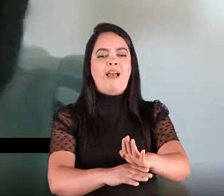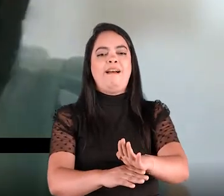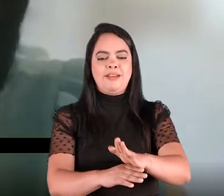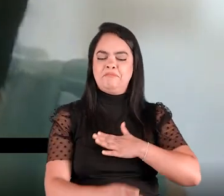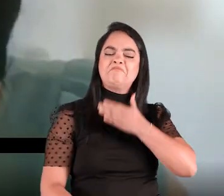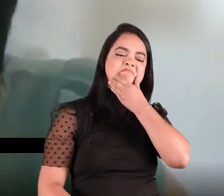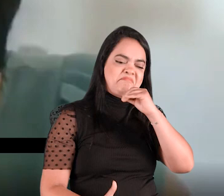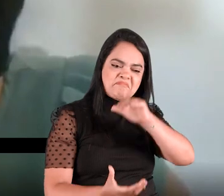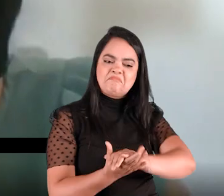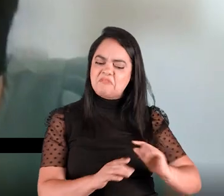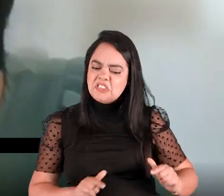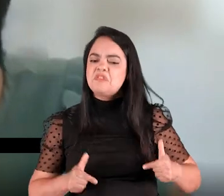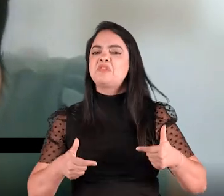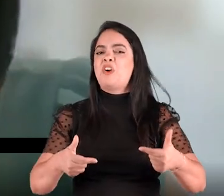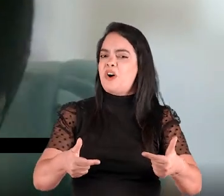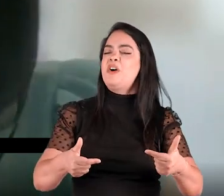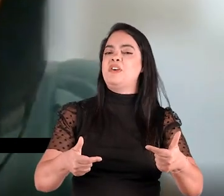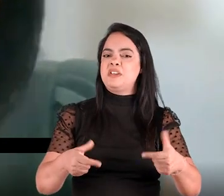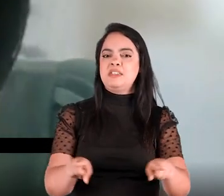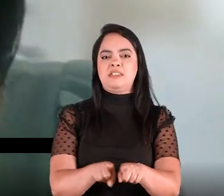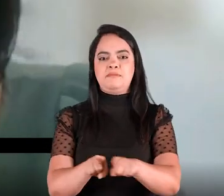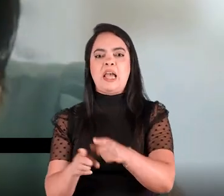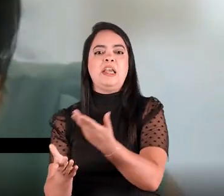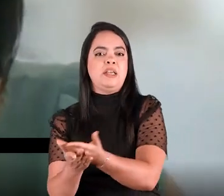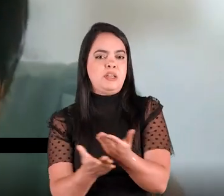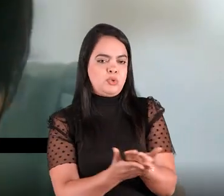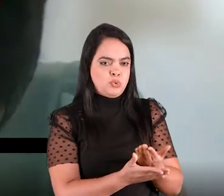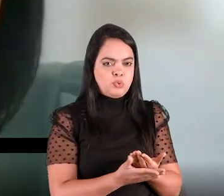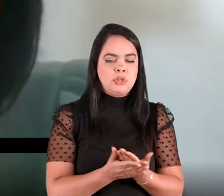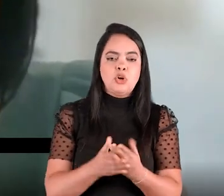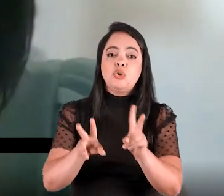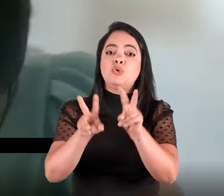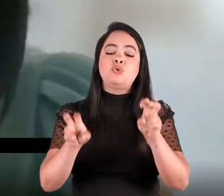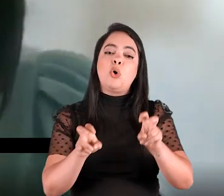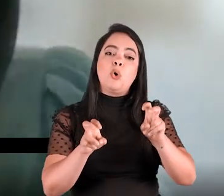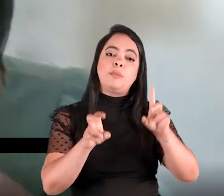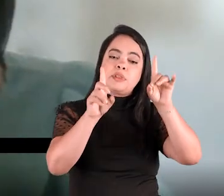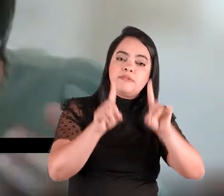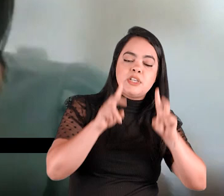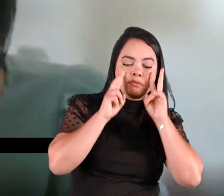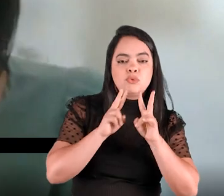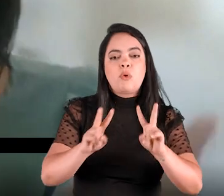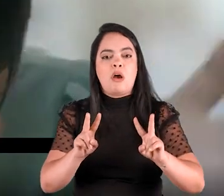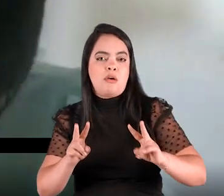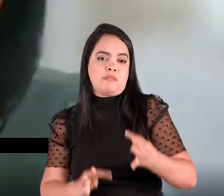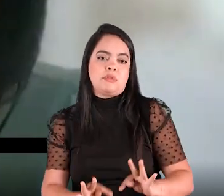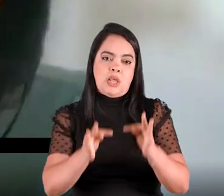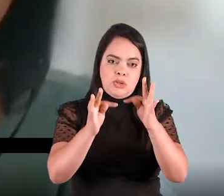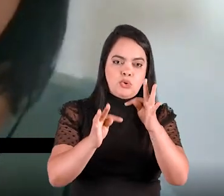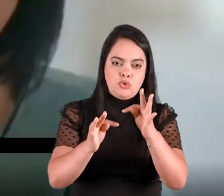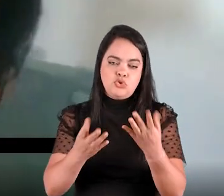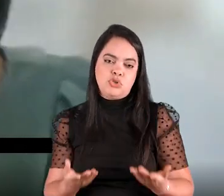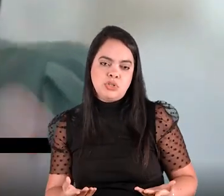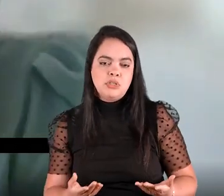envolvido nessas questões e estuda deficiência visual, tecnologias assistivas. Então, além de estar